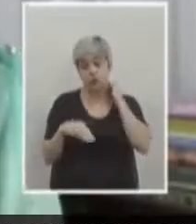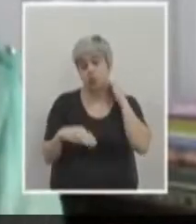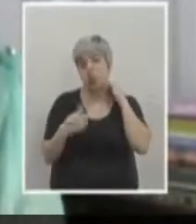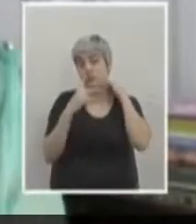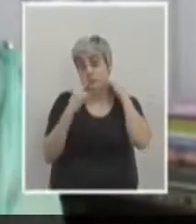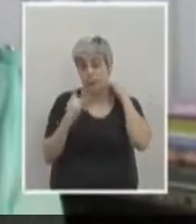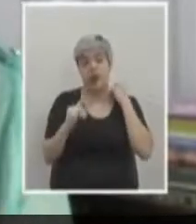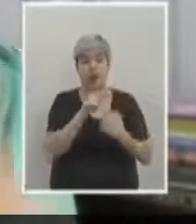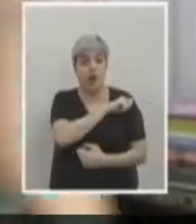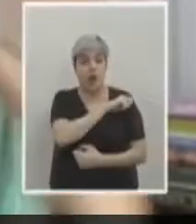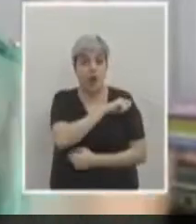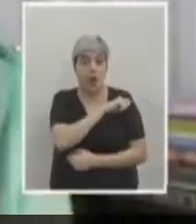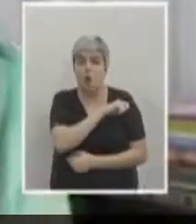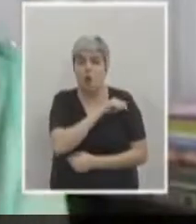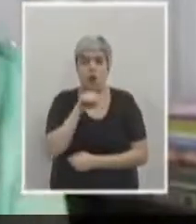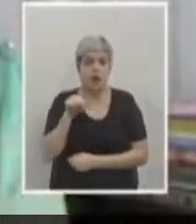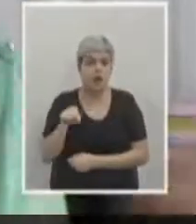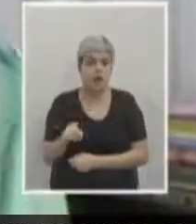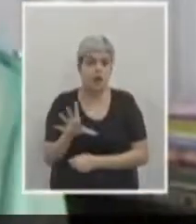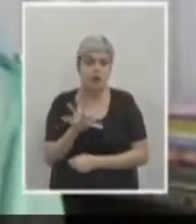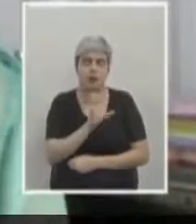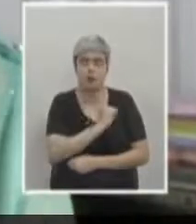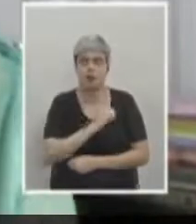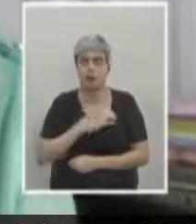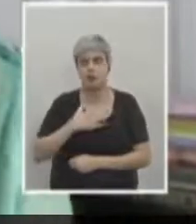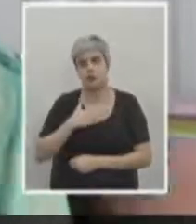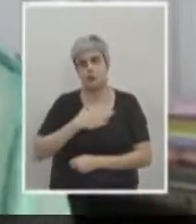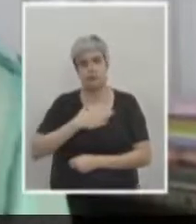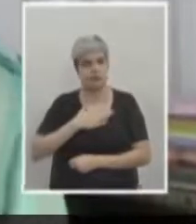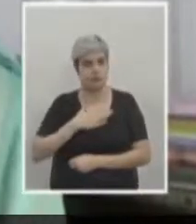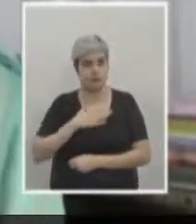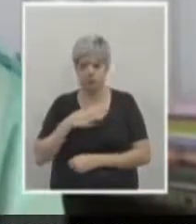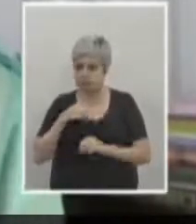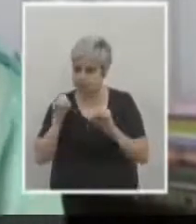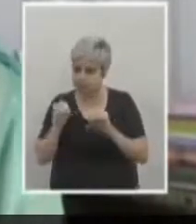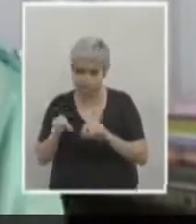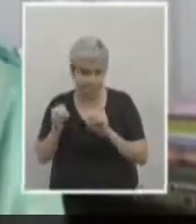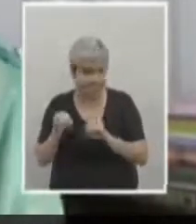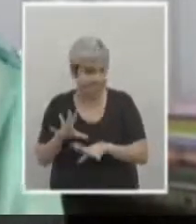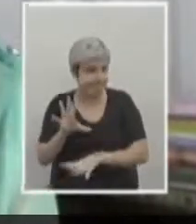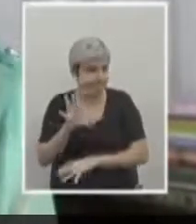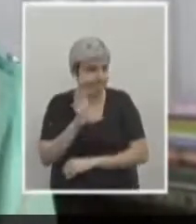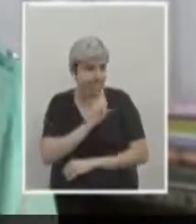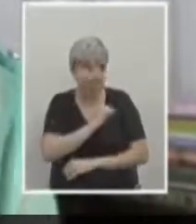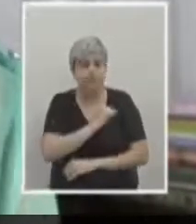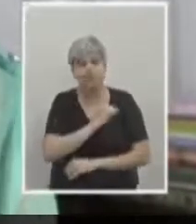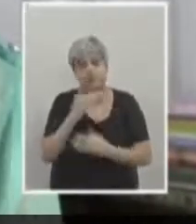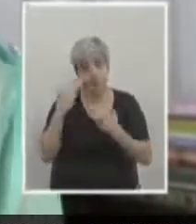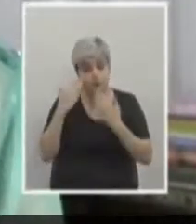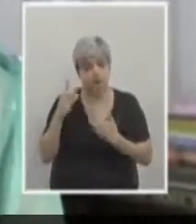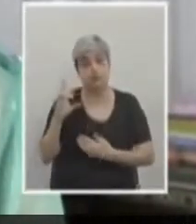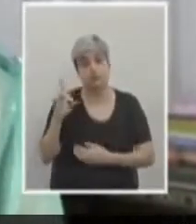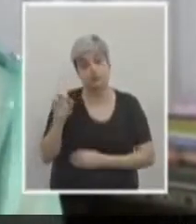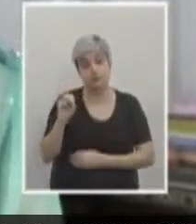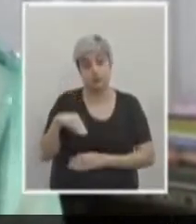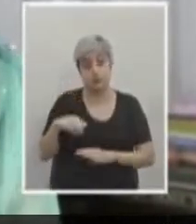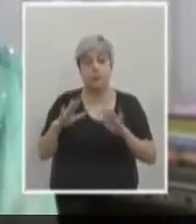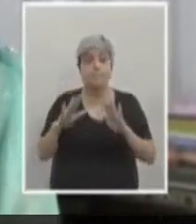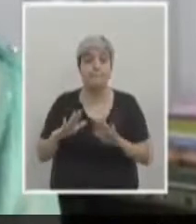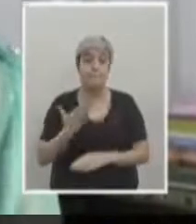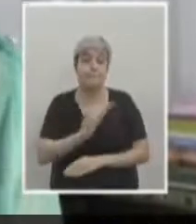aluno, eles assim, me admiram muito, eu adoro dar as aulas para ele, né? Graças a Deus sou assim, mas os meus colegas estão com o